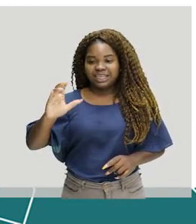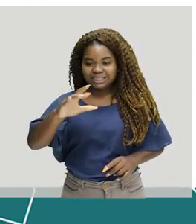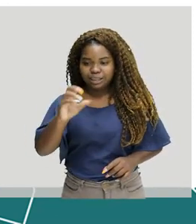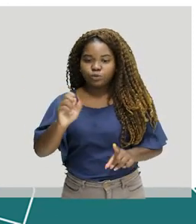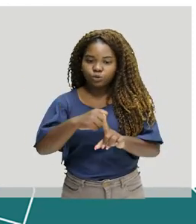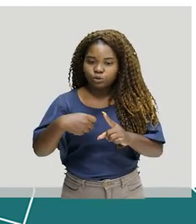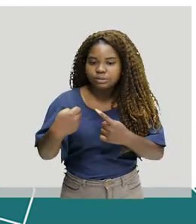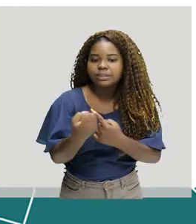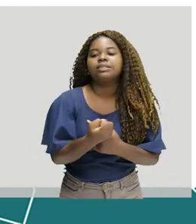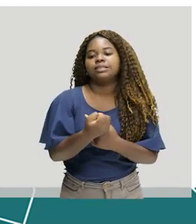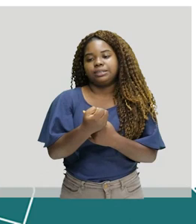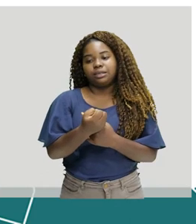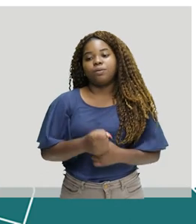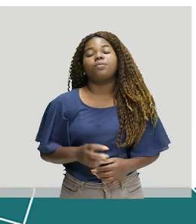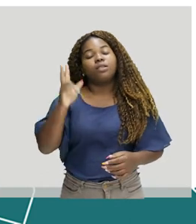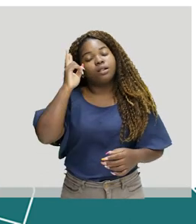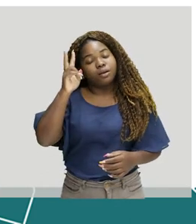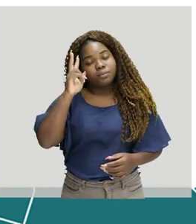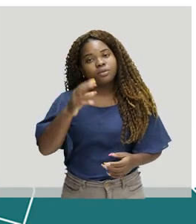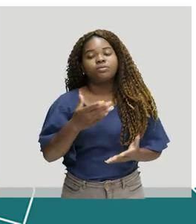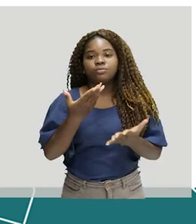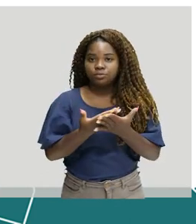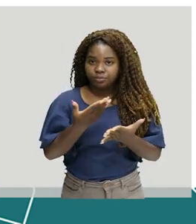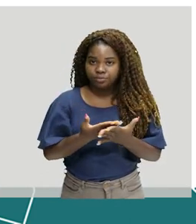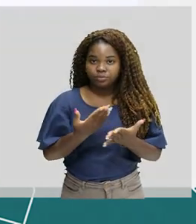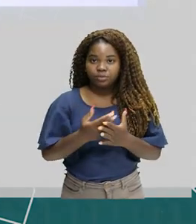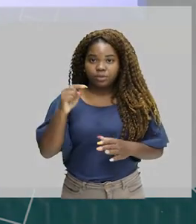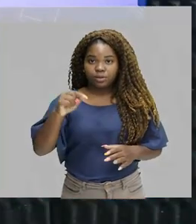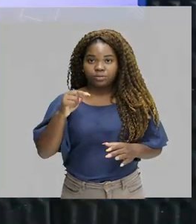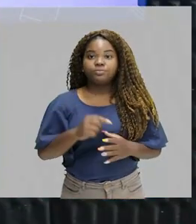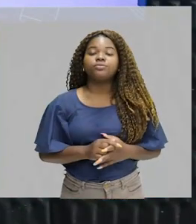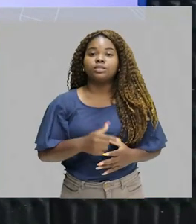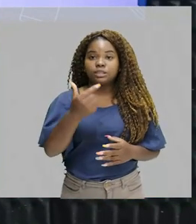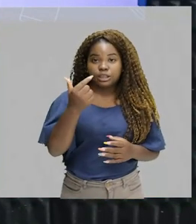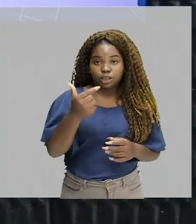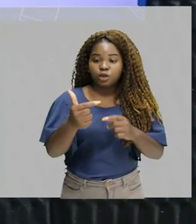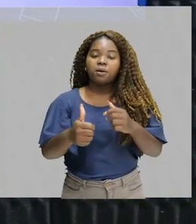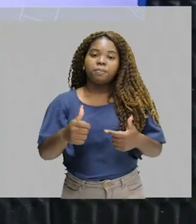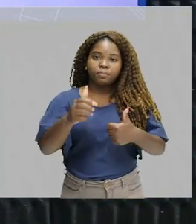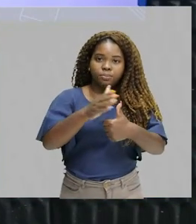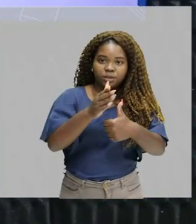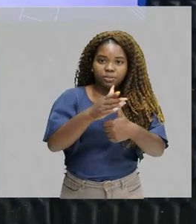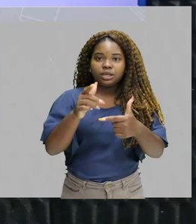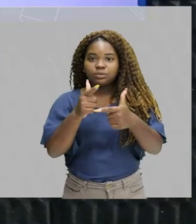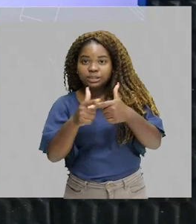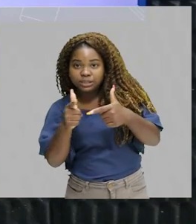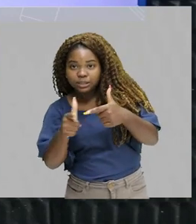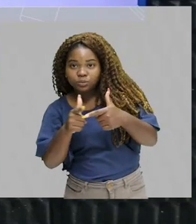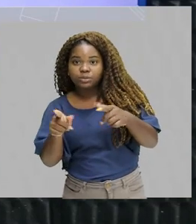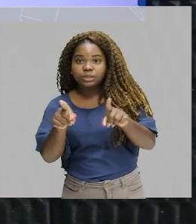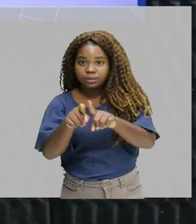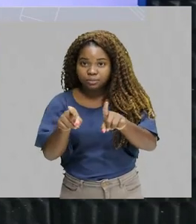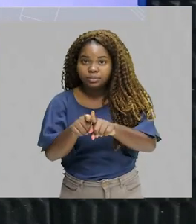Lando que essa aula dividid em partes Essa é parte final e a gente vai aqui complementar os